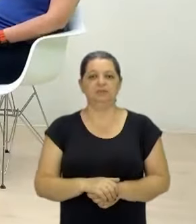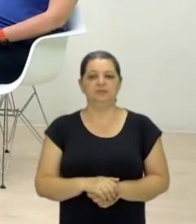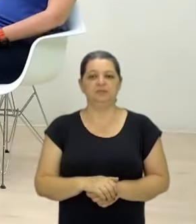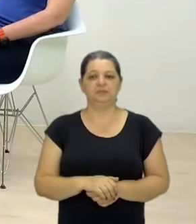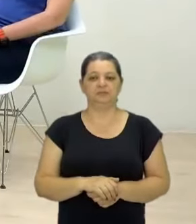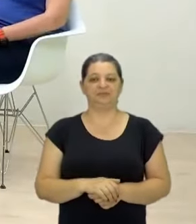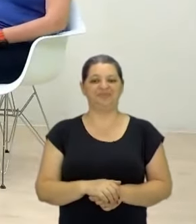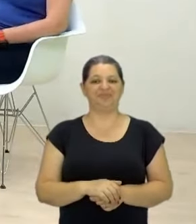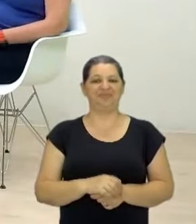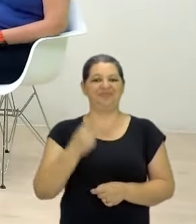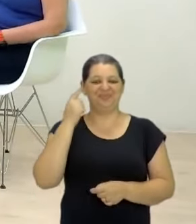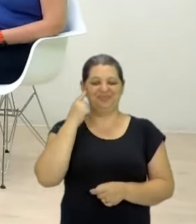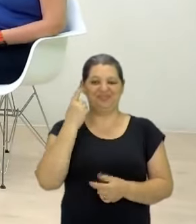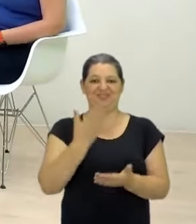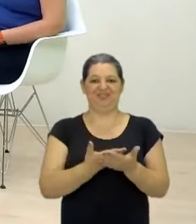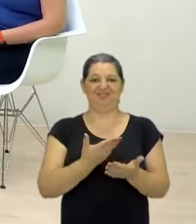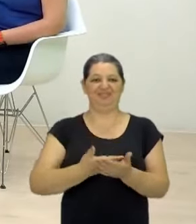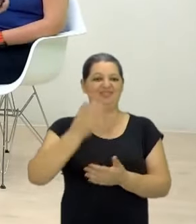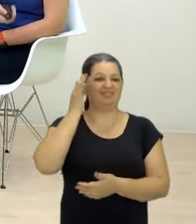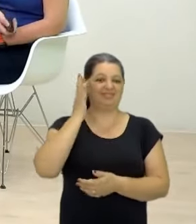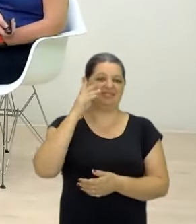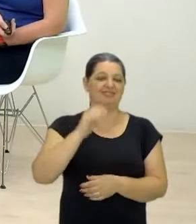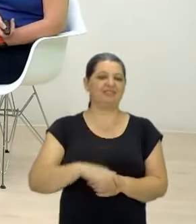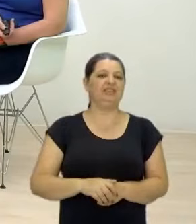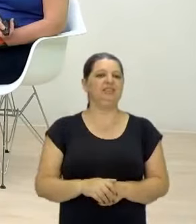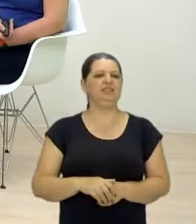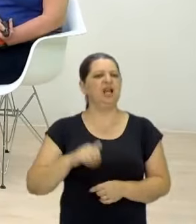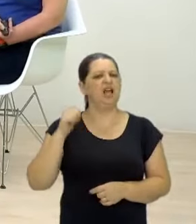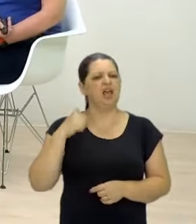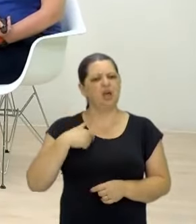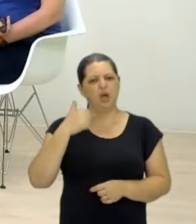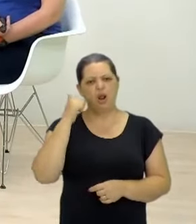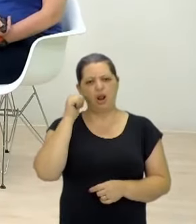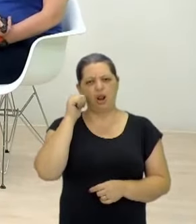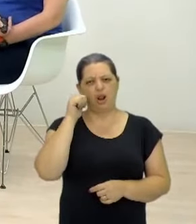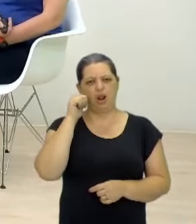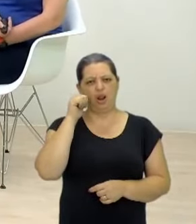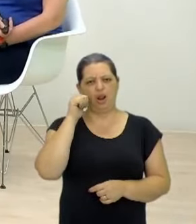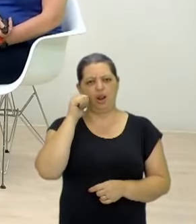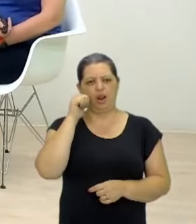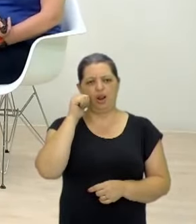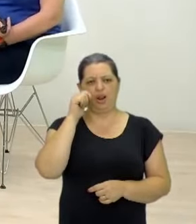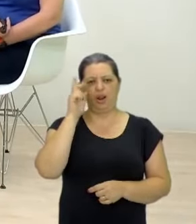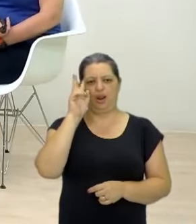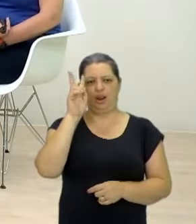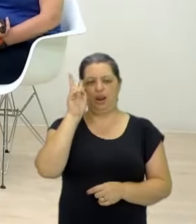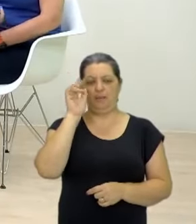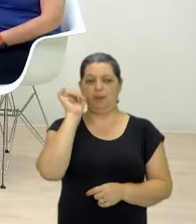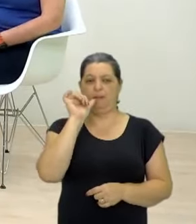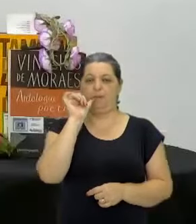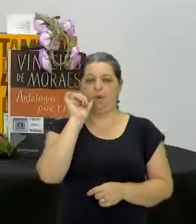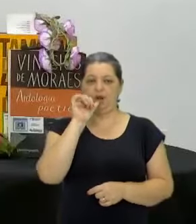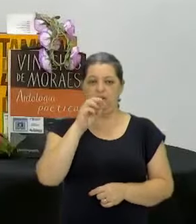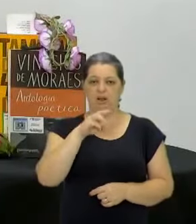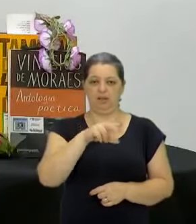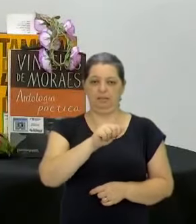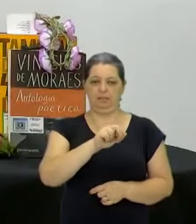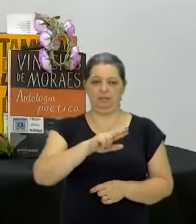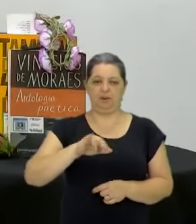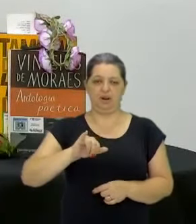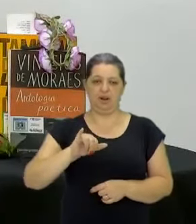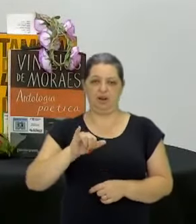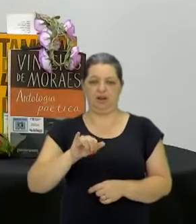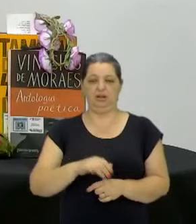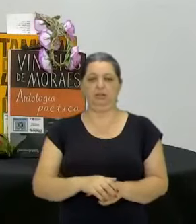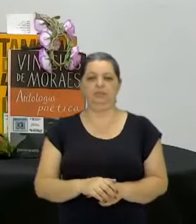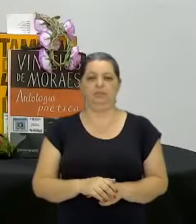bem filosófica. Eu lembrei da Marie, né? Eu não sei pronunciar o nome Marie dela. Curie? Isso. Se vocês assistirem ao filme,